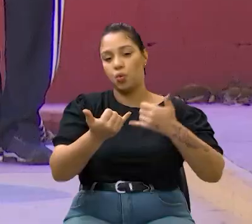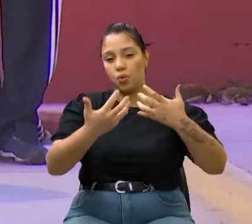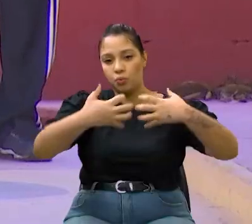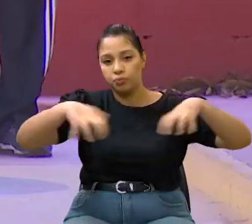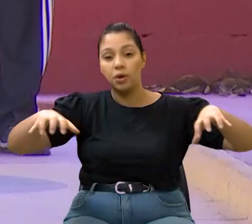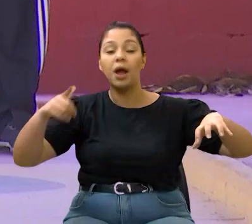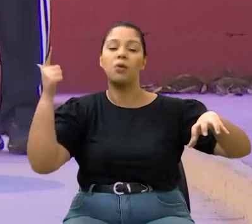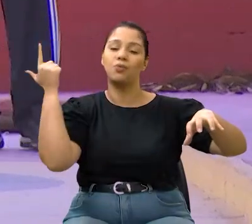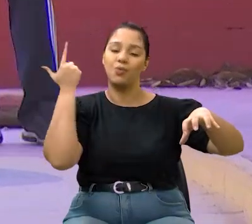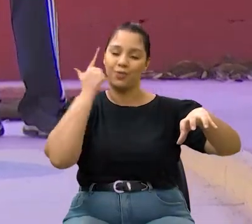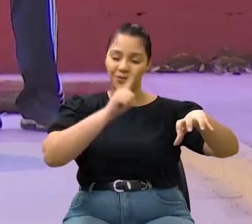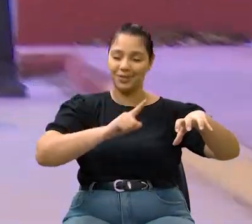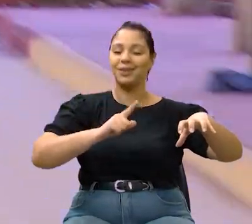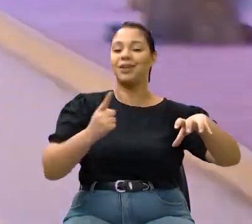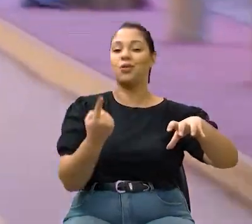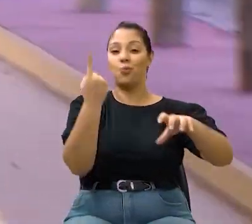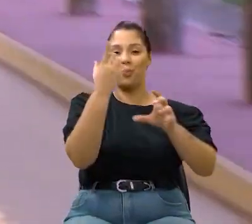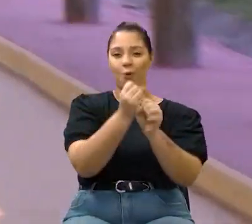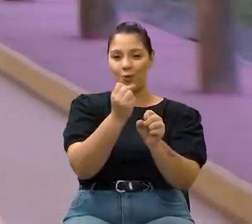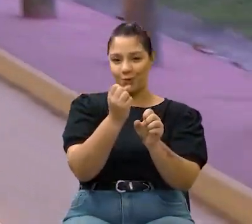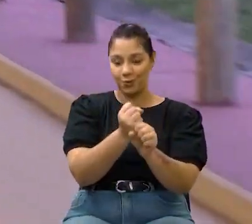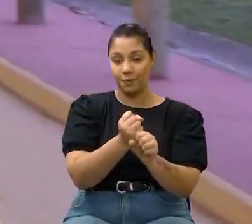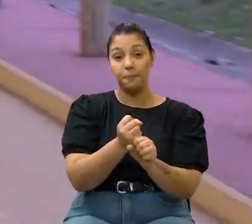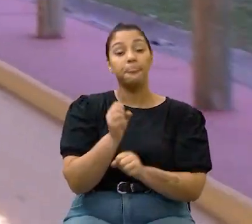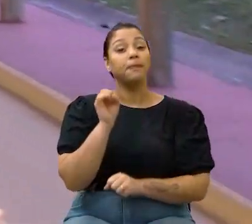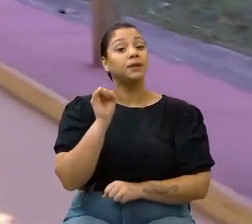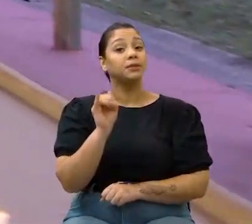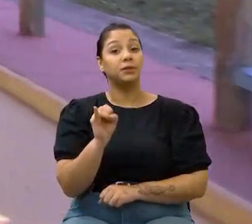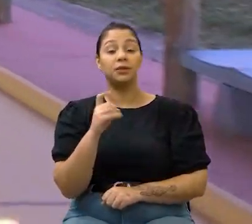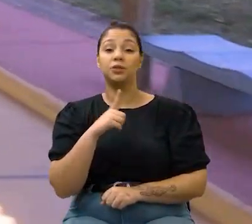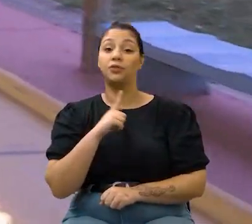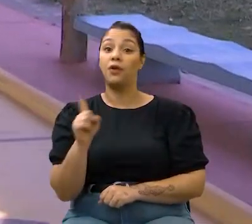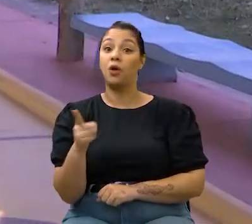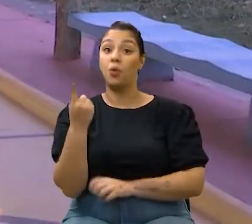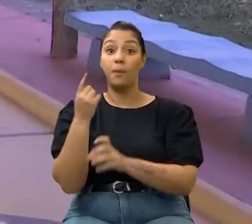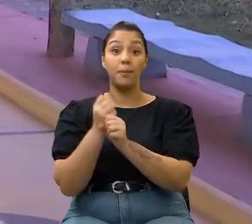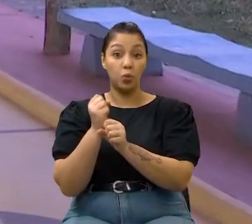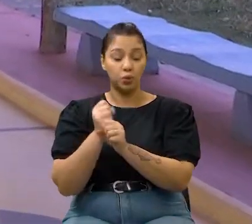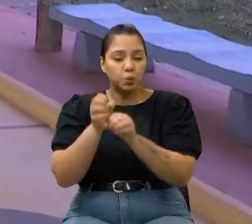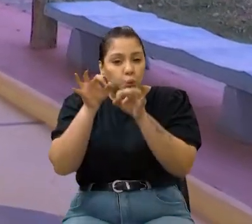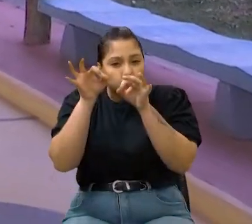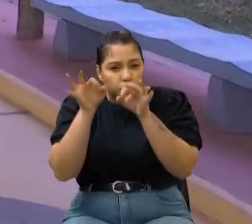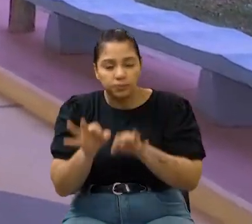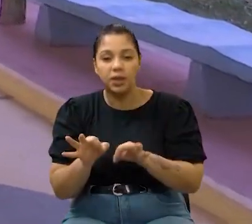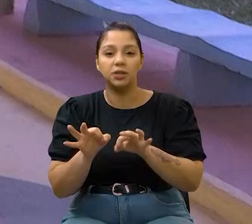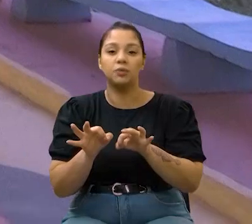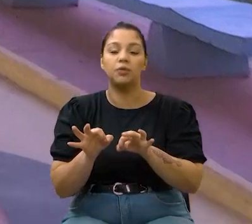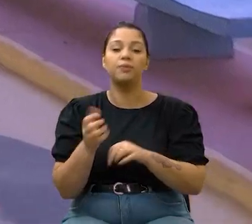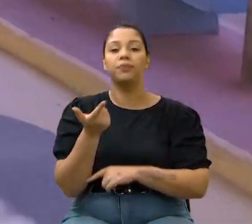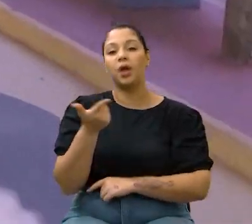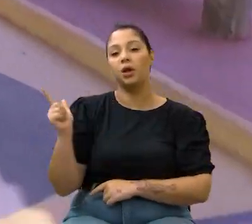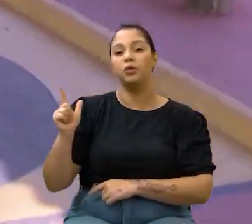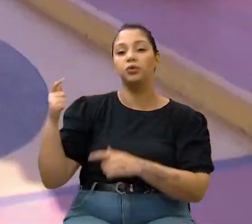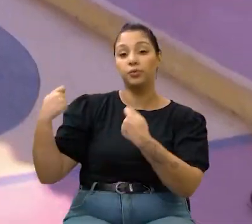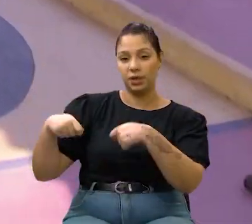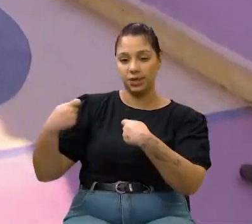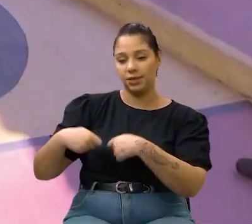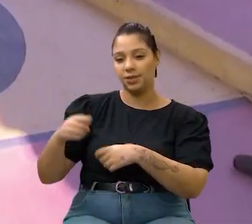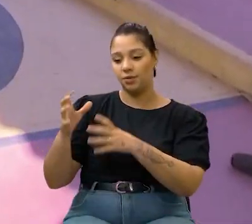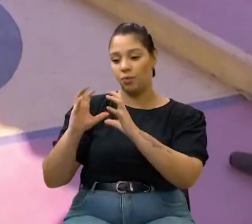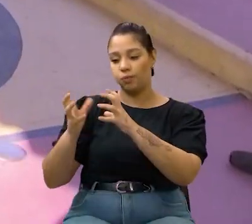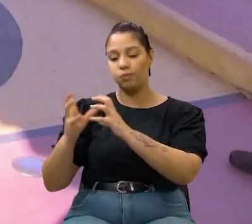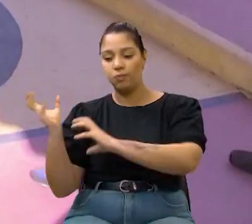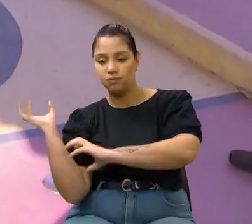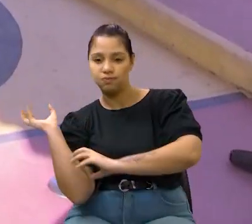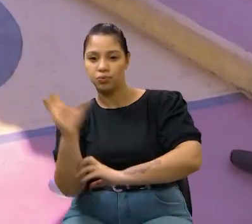ele, aí ele vai arremessar um ponto. Se caso ele fizer um ponto legal, o outro vai ter que